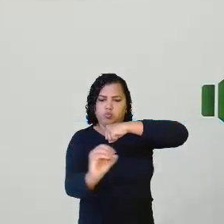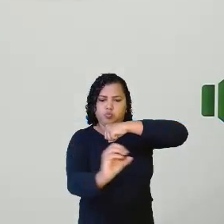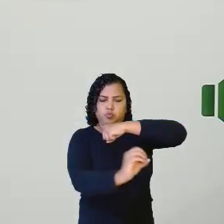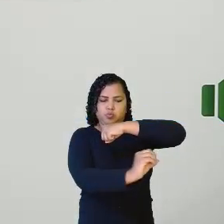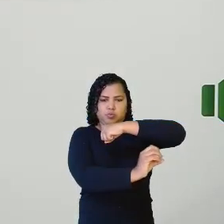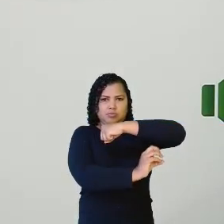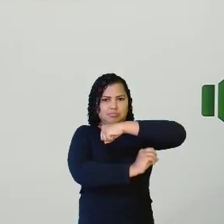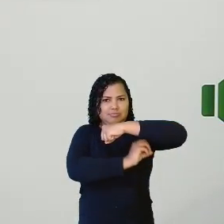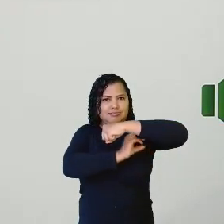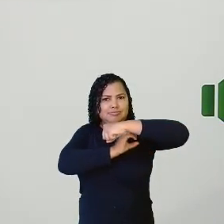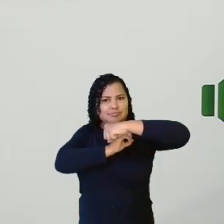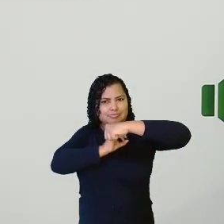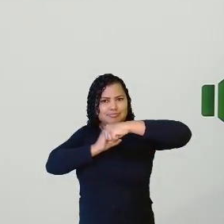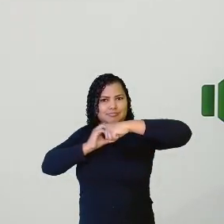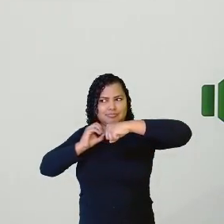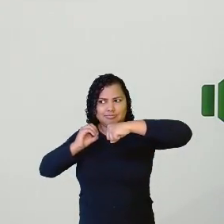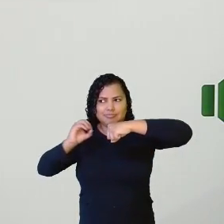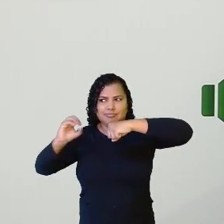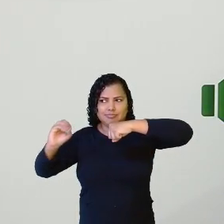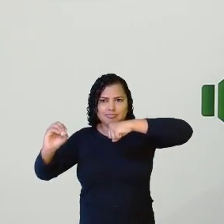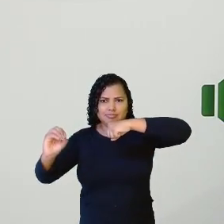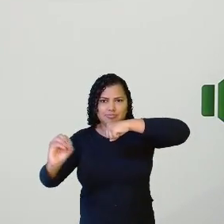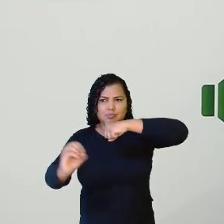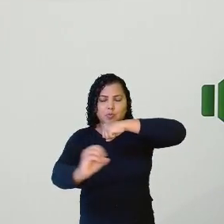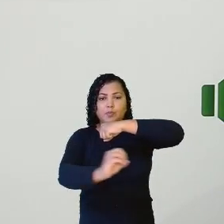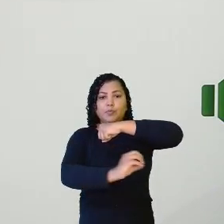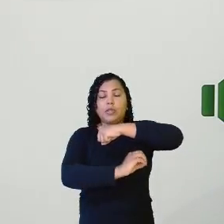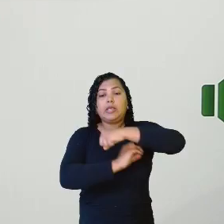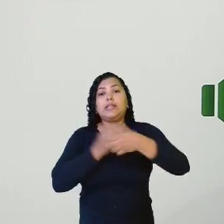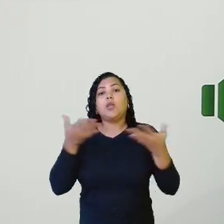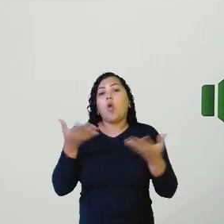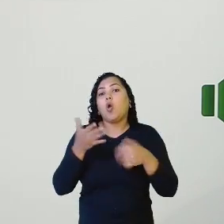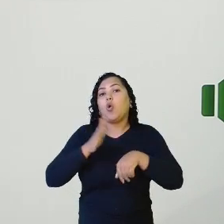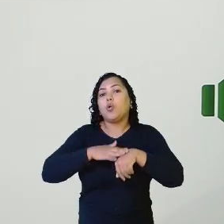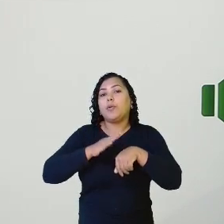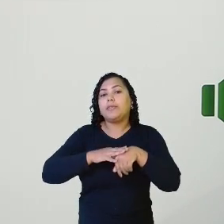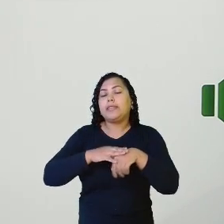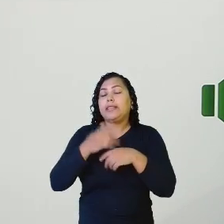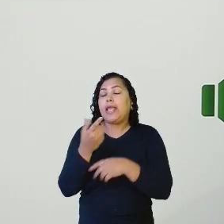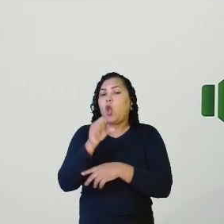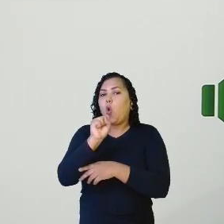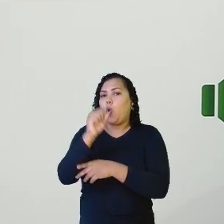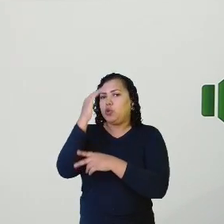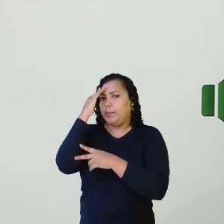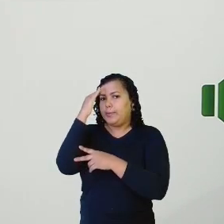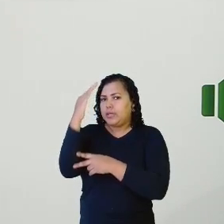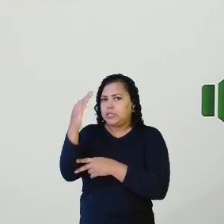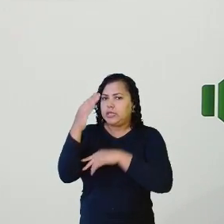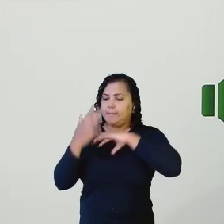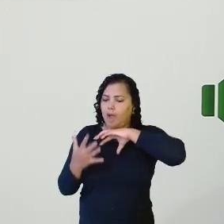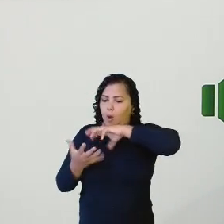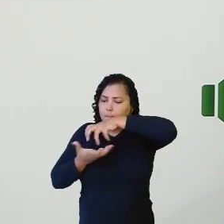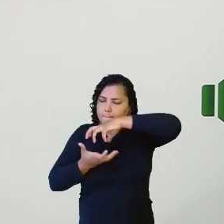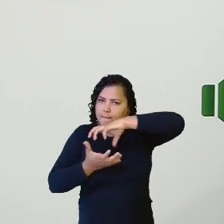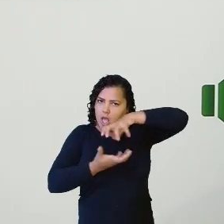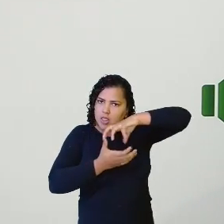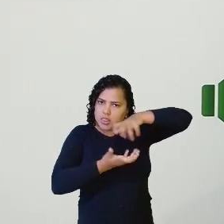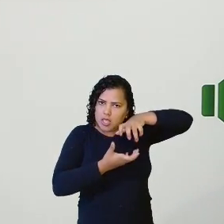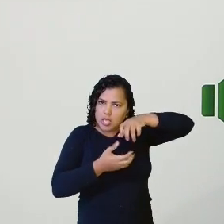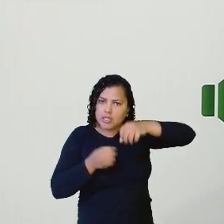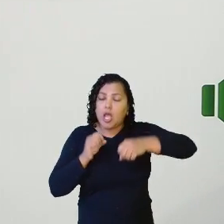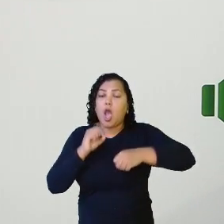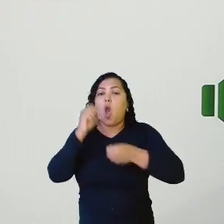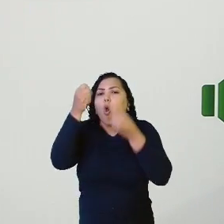certo? Atualmente, o sistema solar é formado por 8 planetas que se encontram